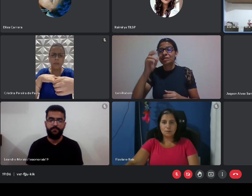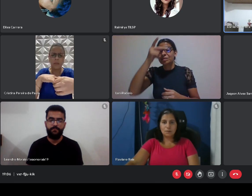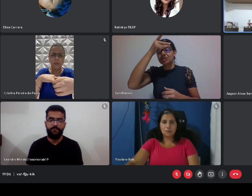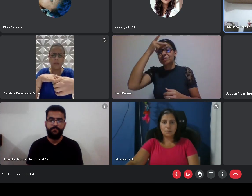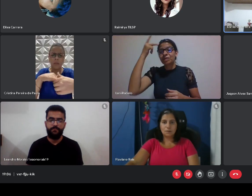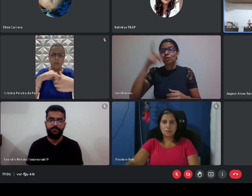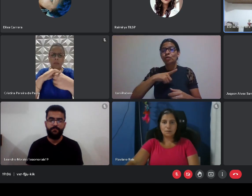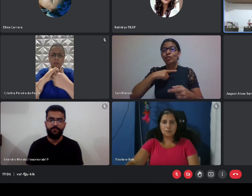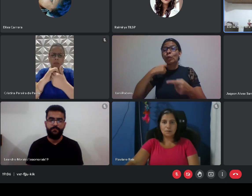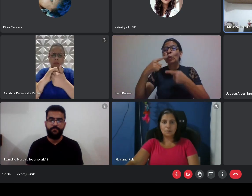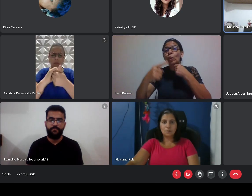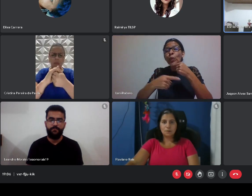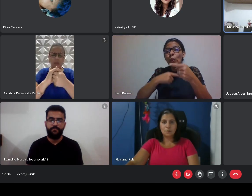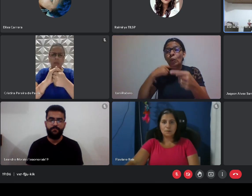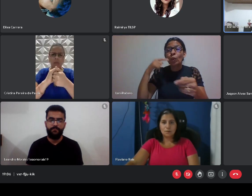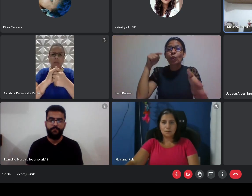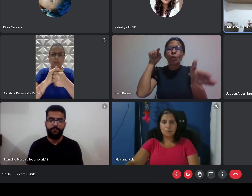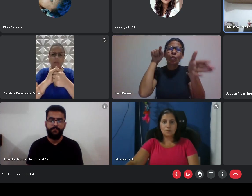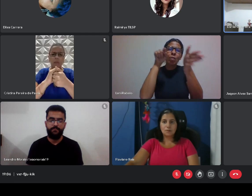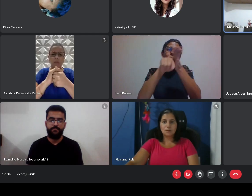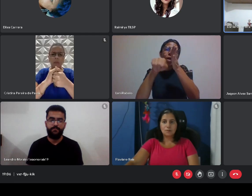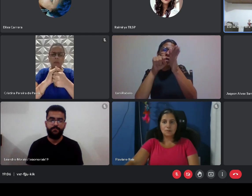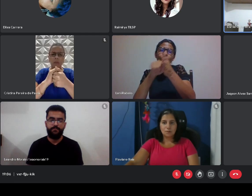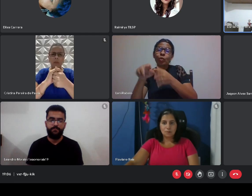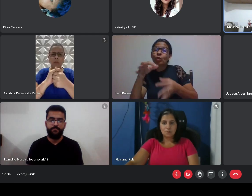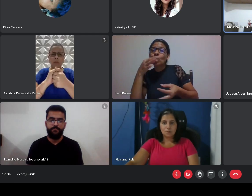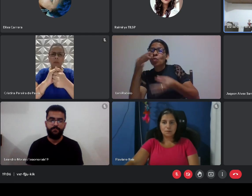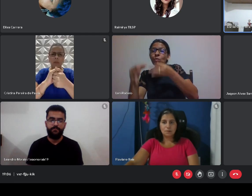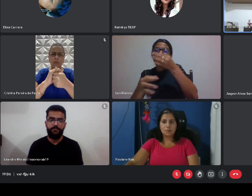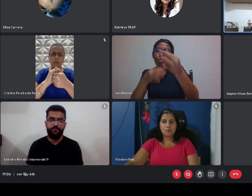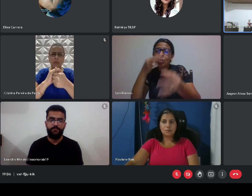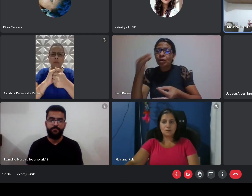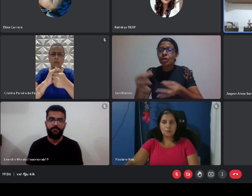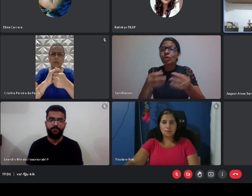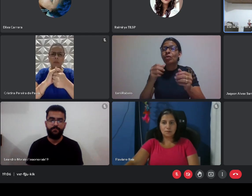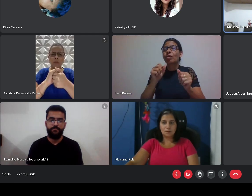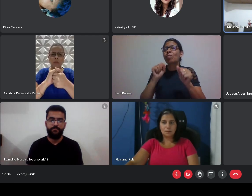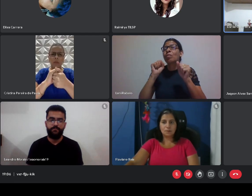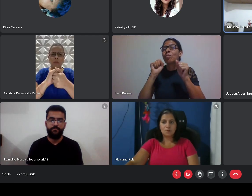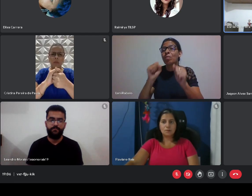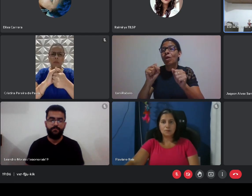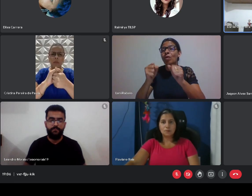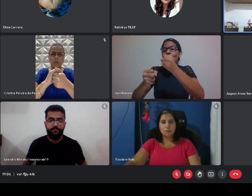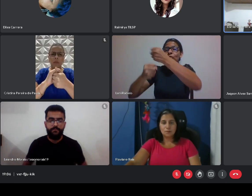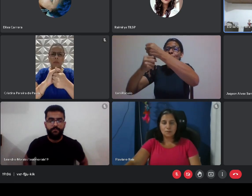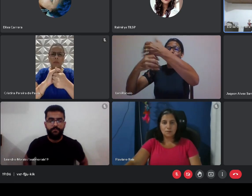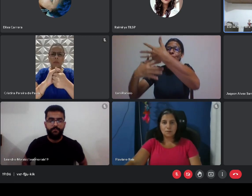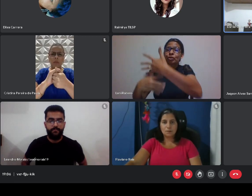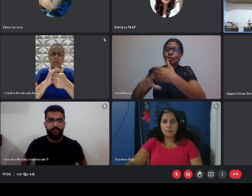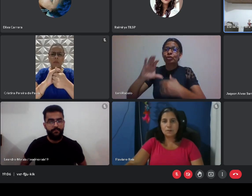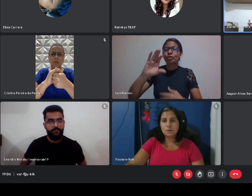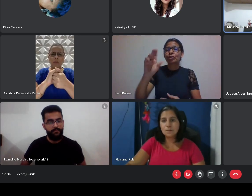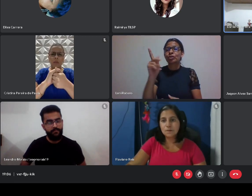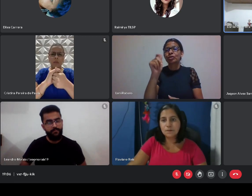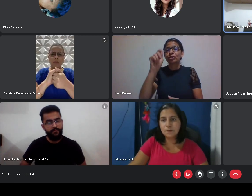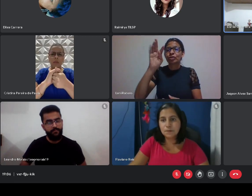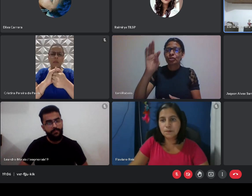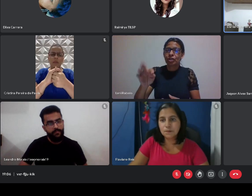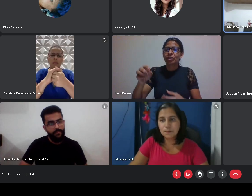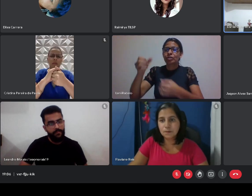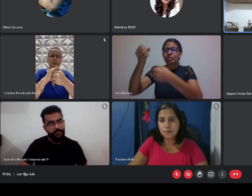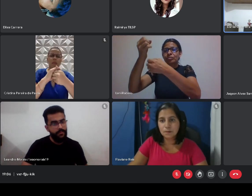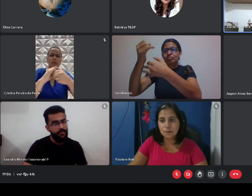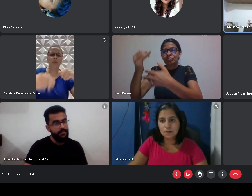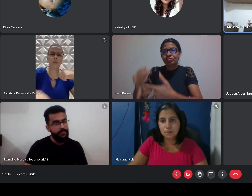alguma pergunta, alguma sugestão, a gente pede que escreva no chat, que no final a gente vai estar